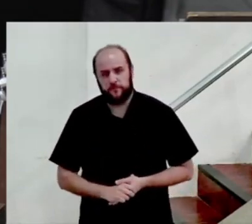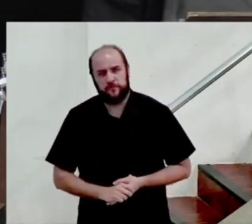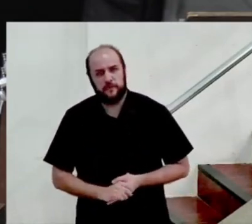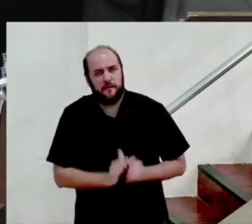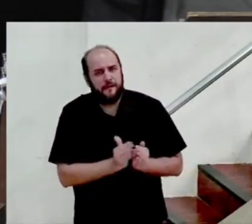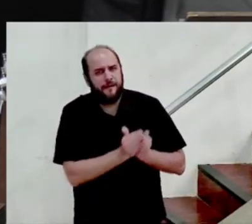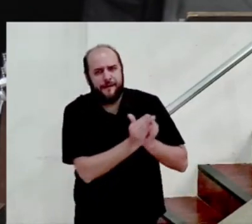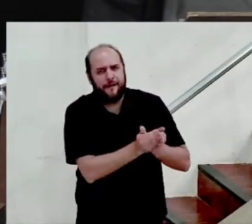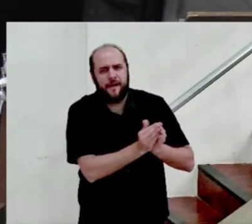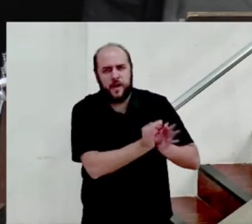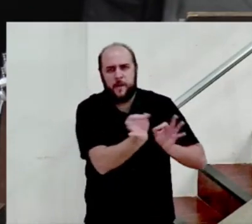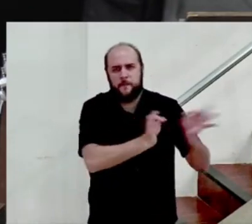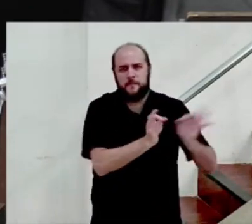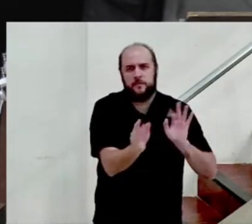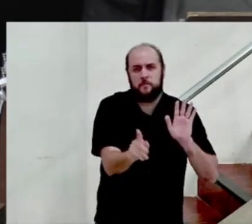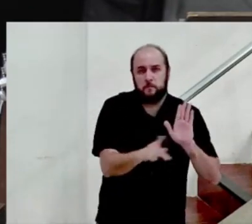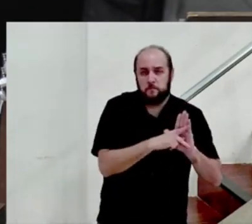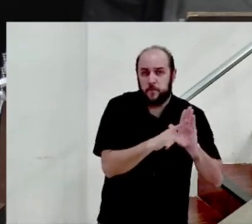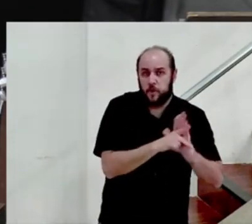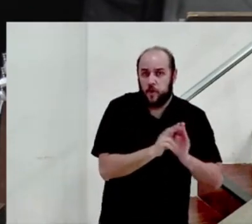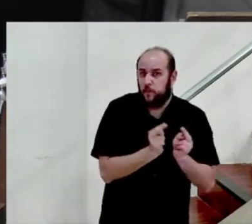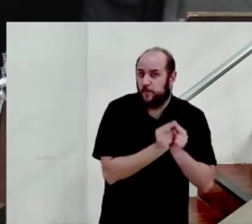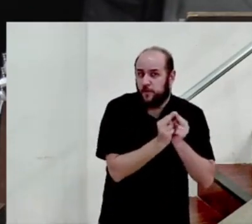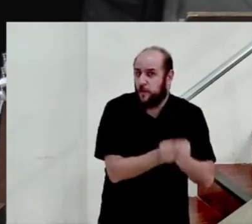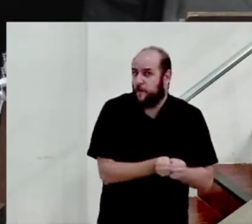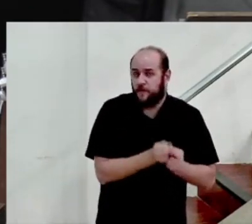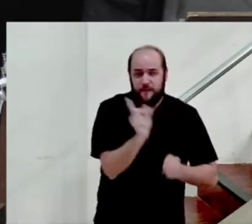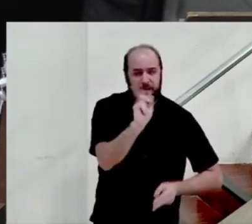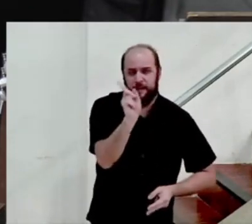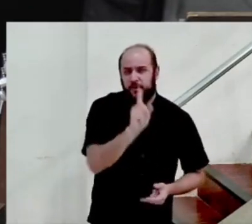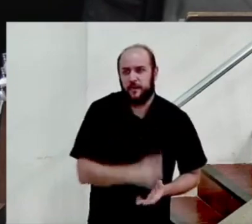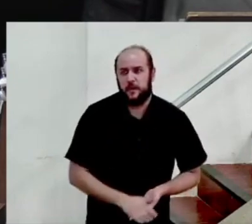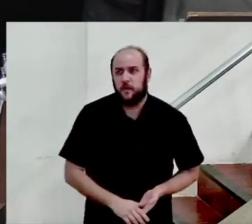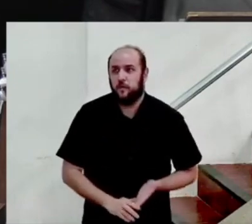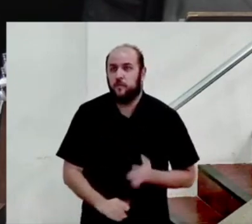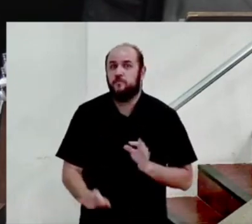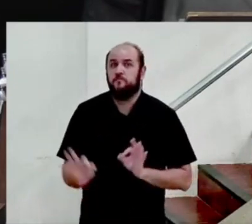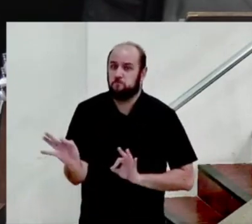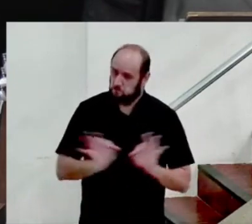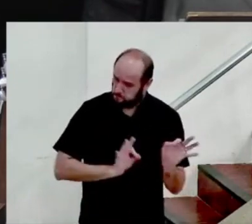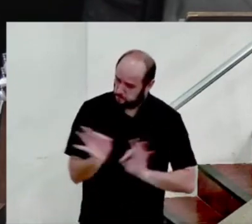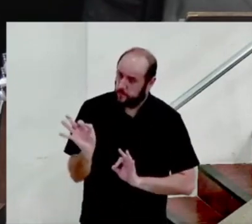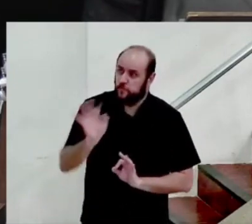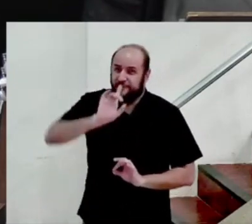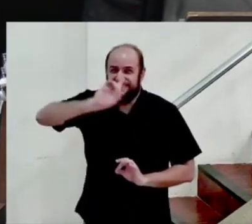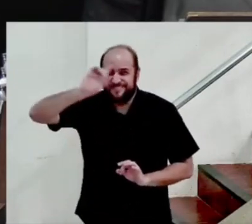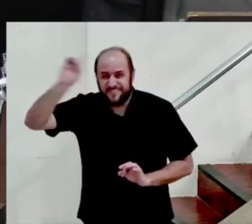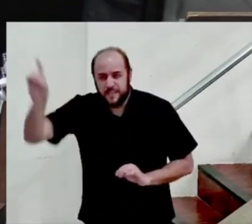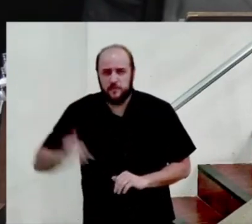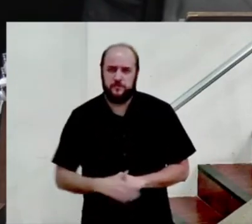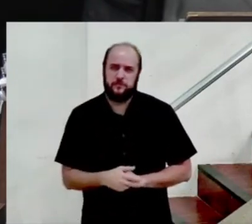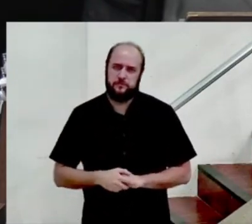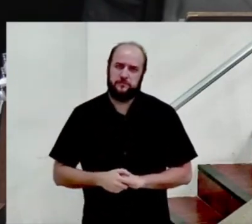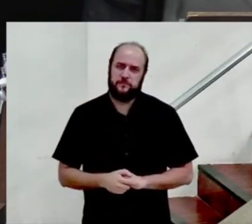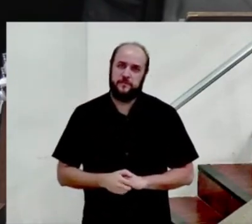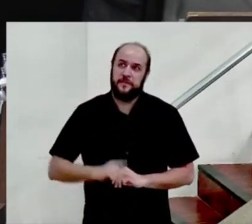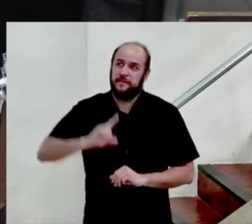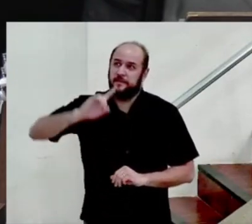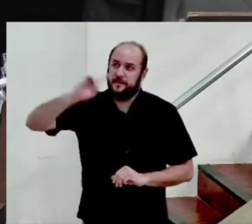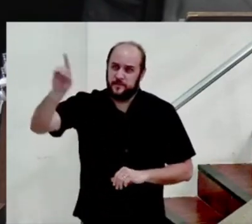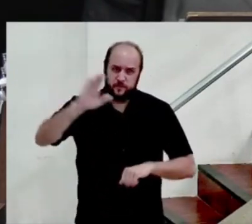foi um projeto de Noé. A arca sempre foi um projeto de Deus. Foi o Senhor que chamou Noé